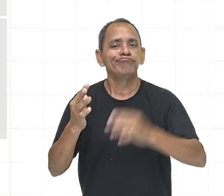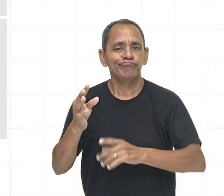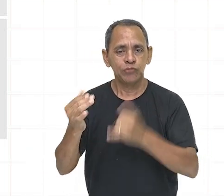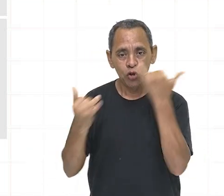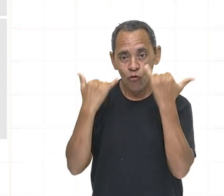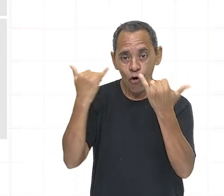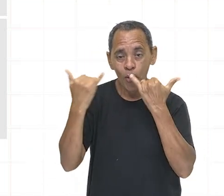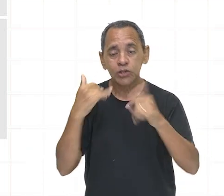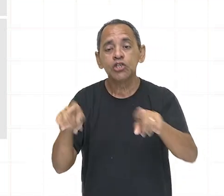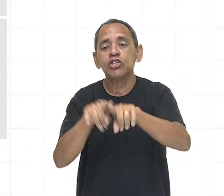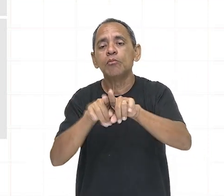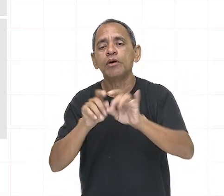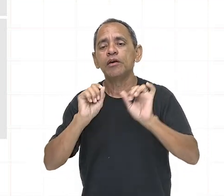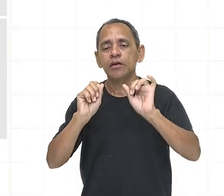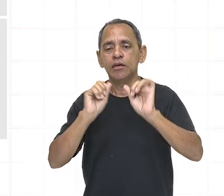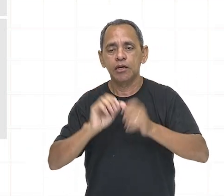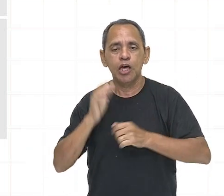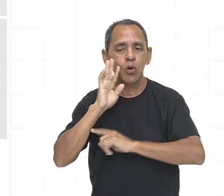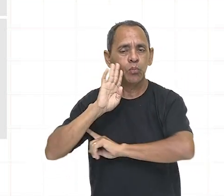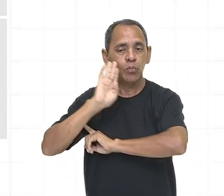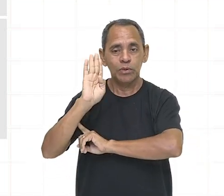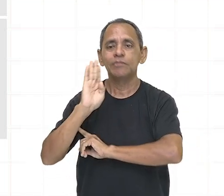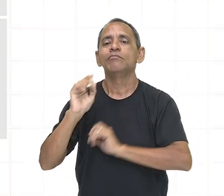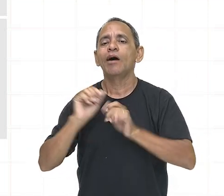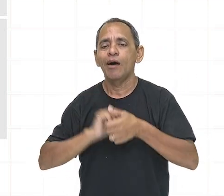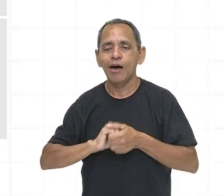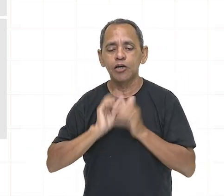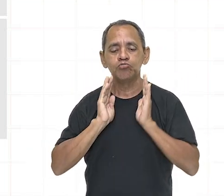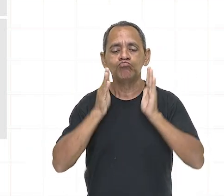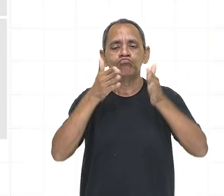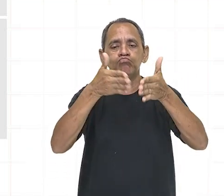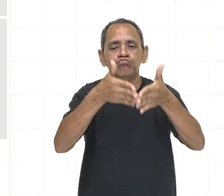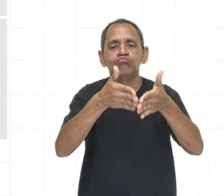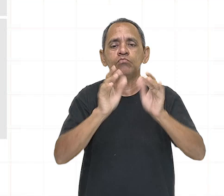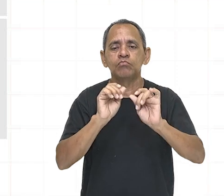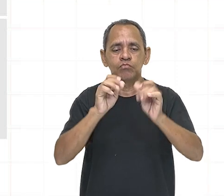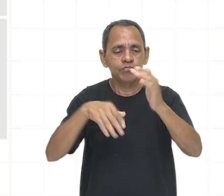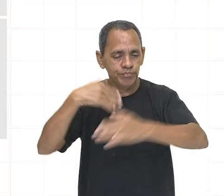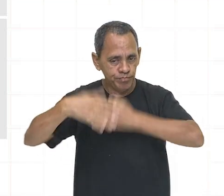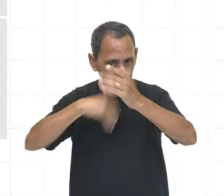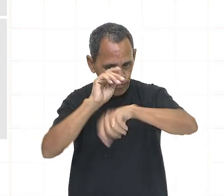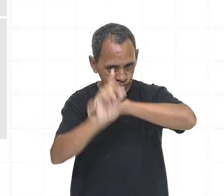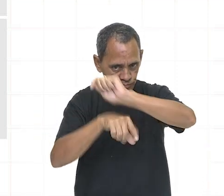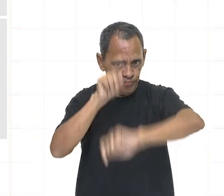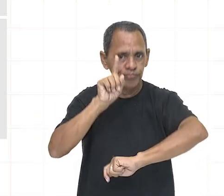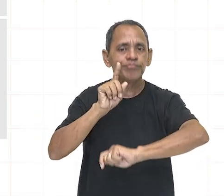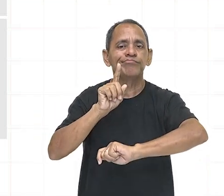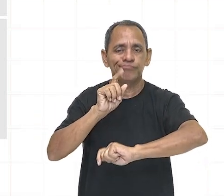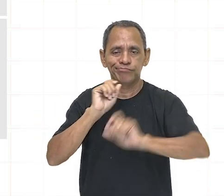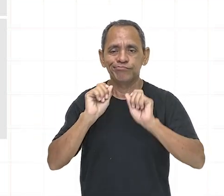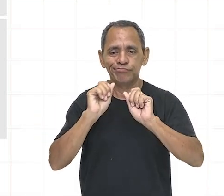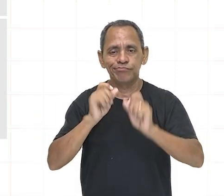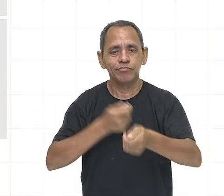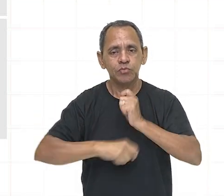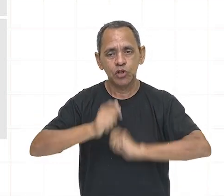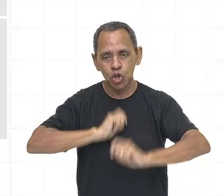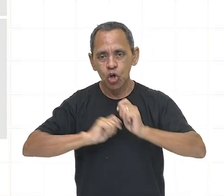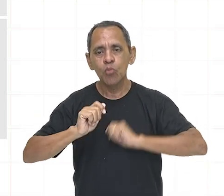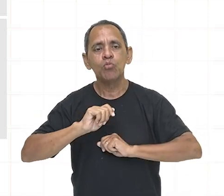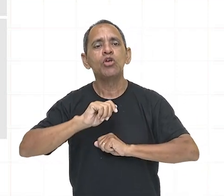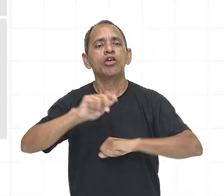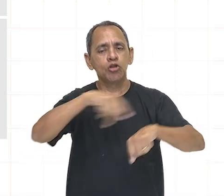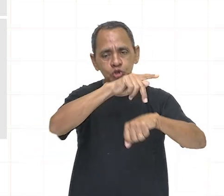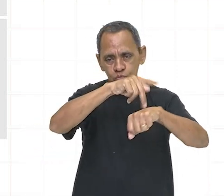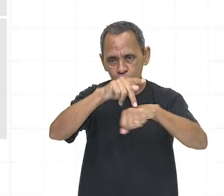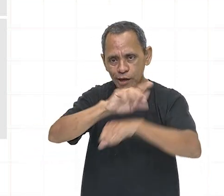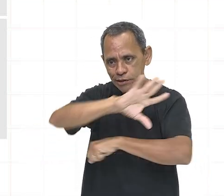também, né, vai ser um dos principais focos nesse desenvolvimento econômico, porque os países asiáticos, gente,